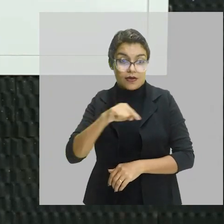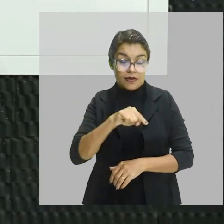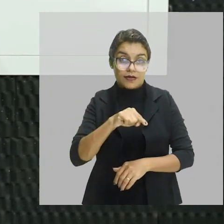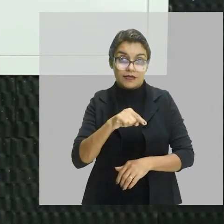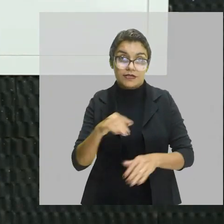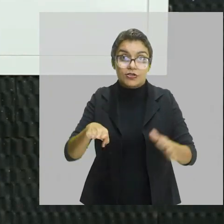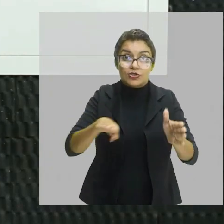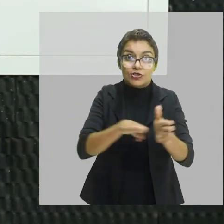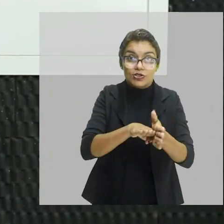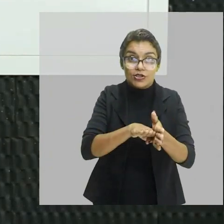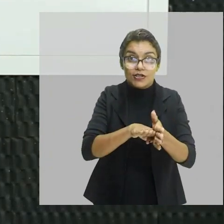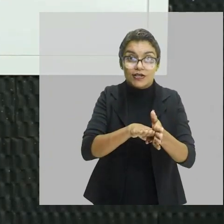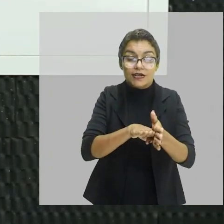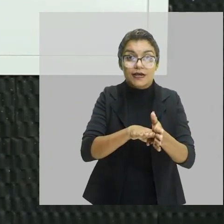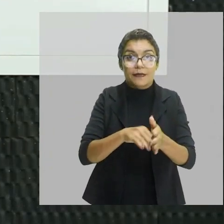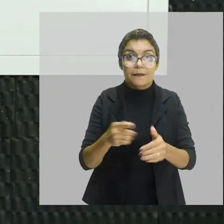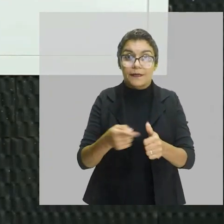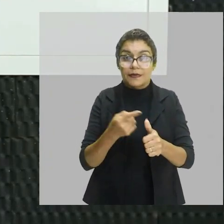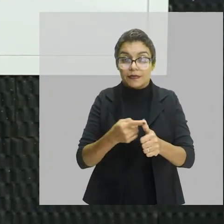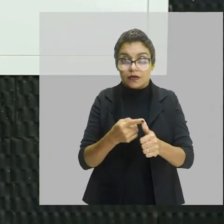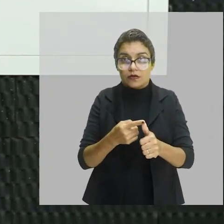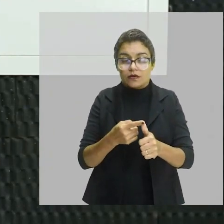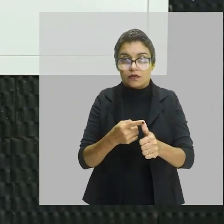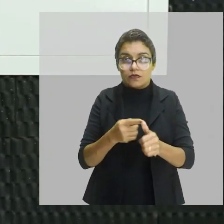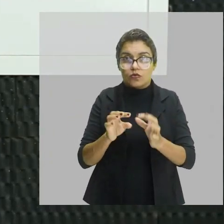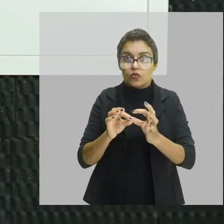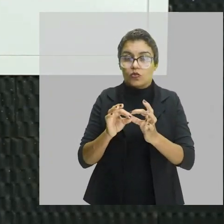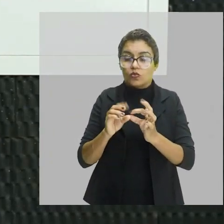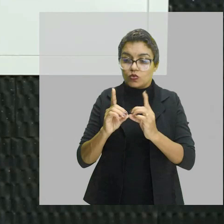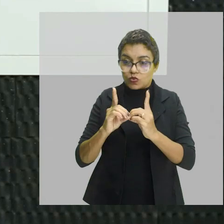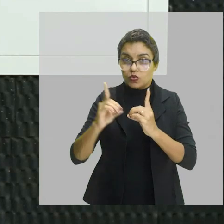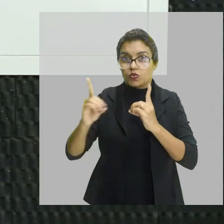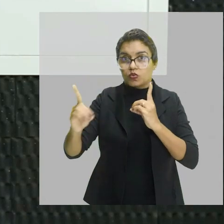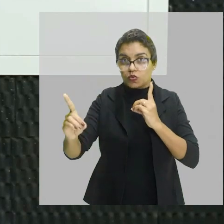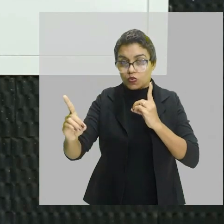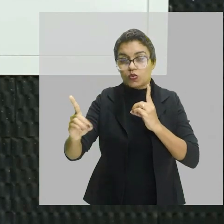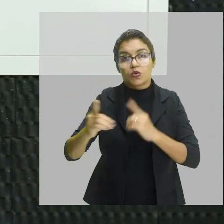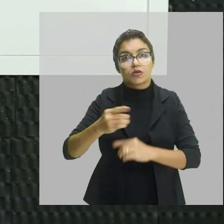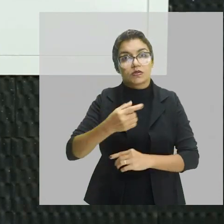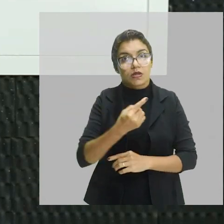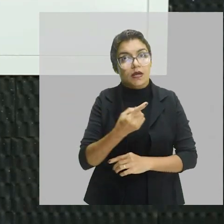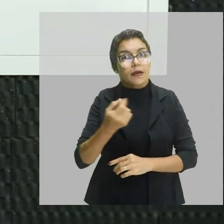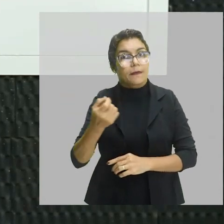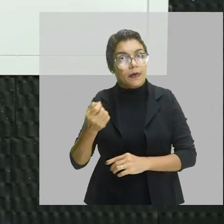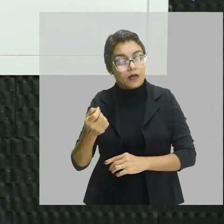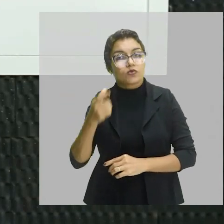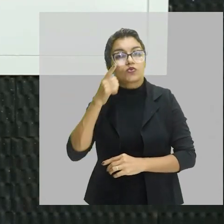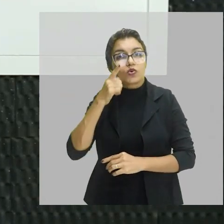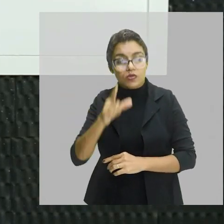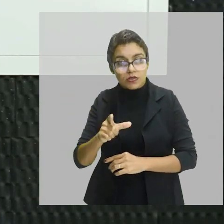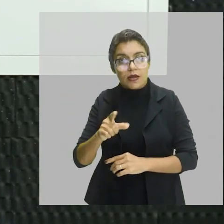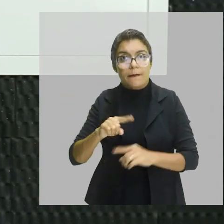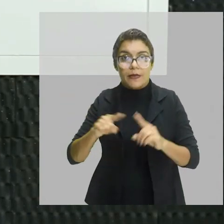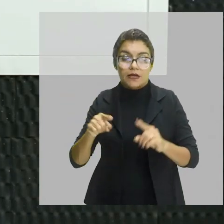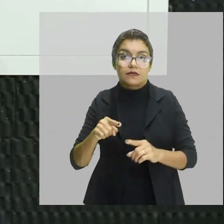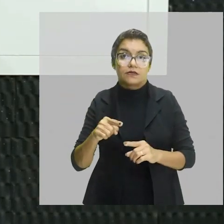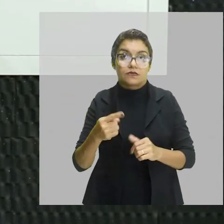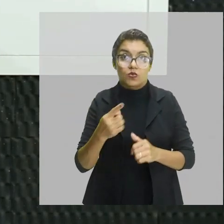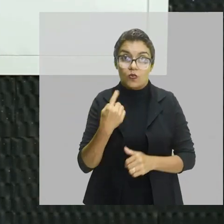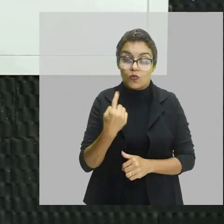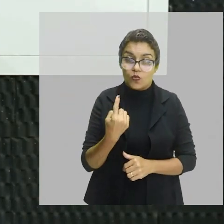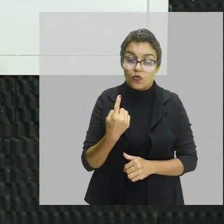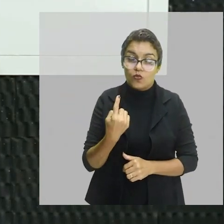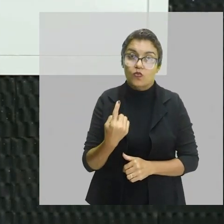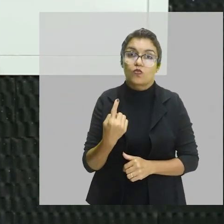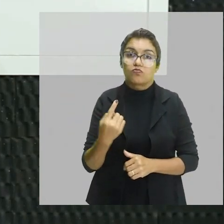Mas ambos irão chegar até os 100 metros. Tá ok? A diferença é que um consegue fazer com um tempo menor e o outro